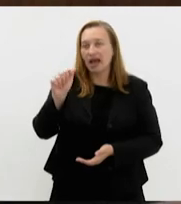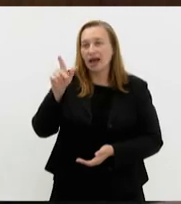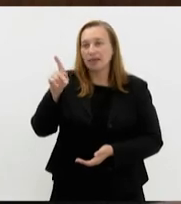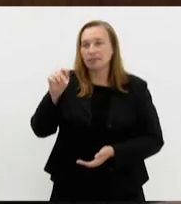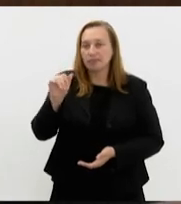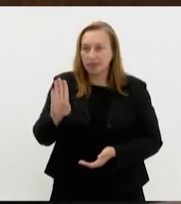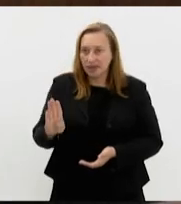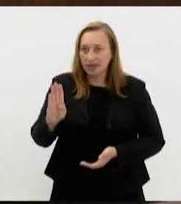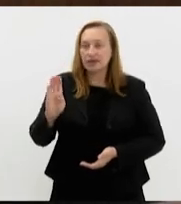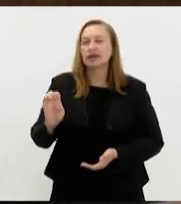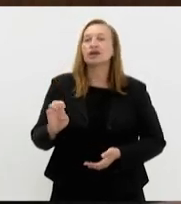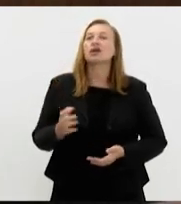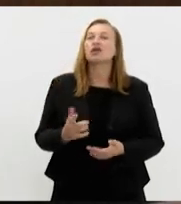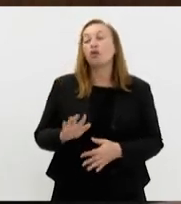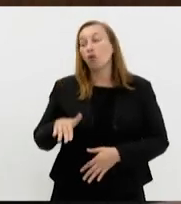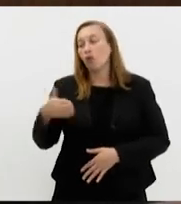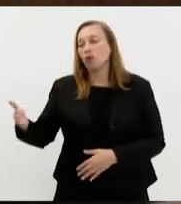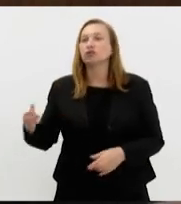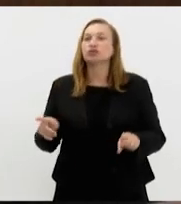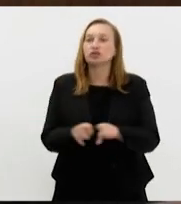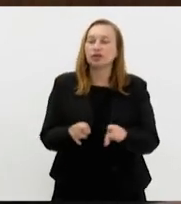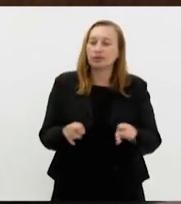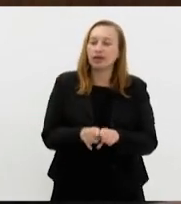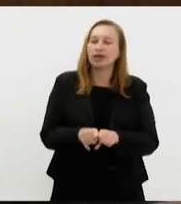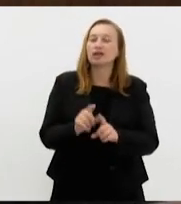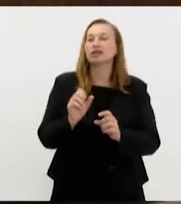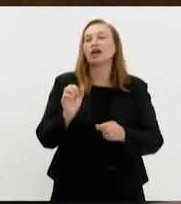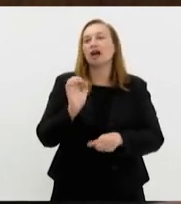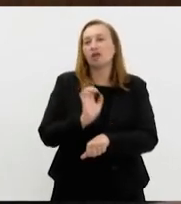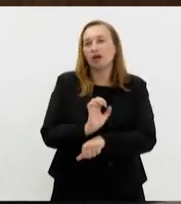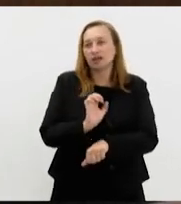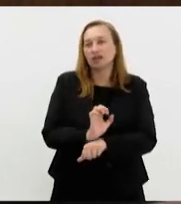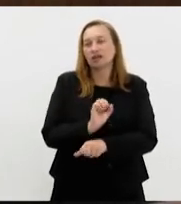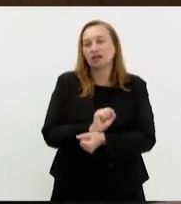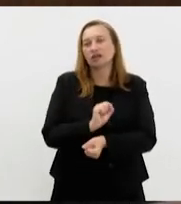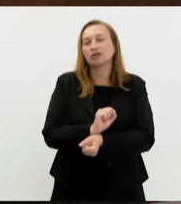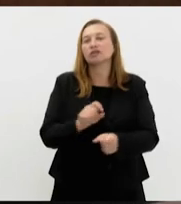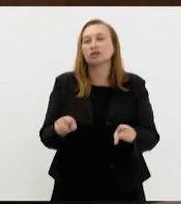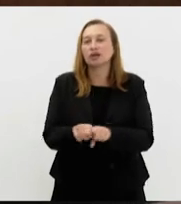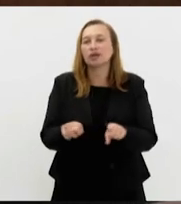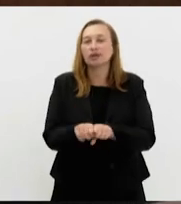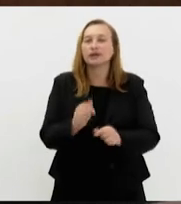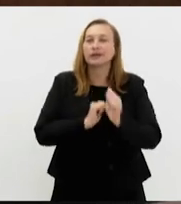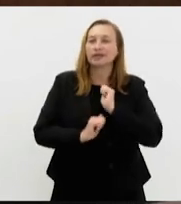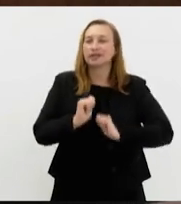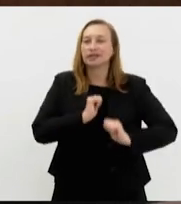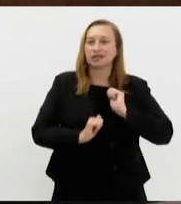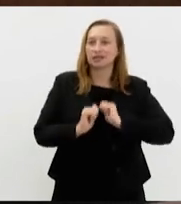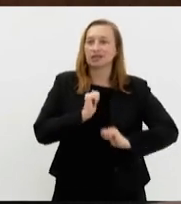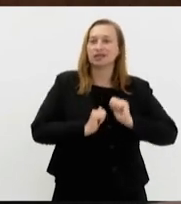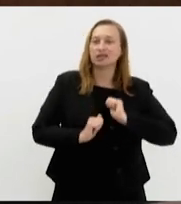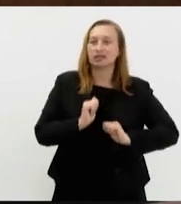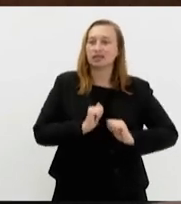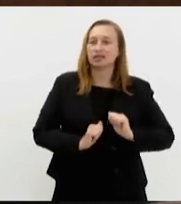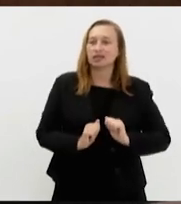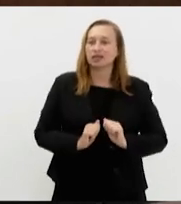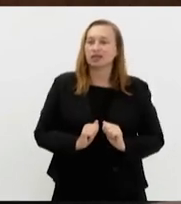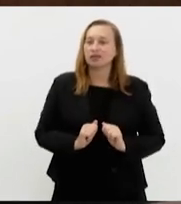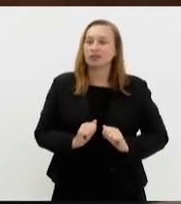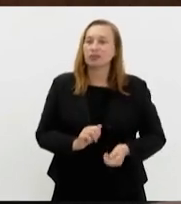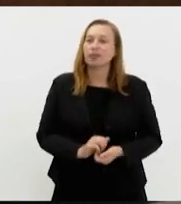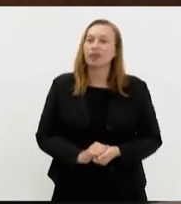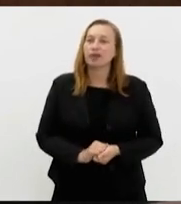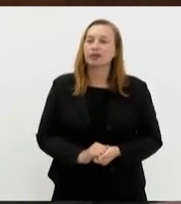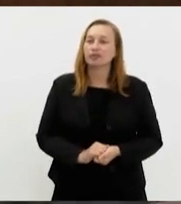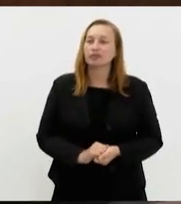fora aqueles que estão aguardando também, ansiosos pelos mutirões que são